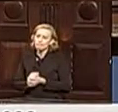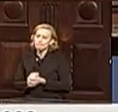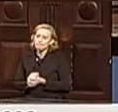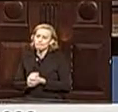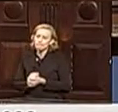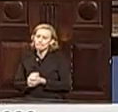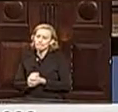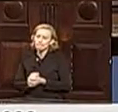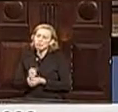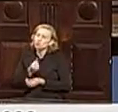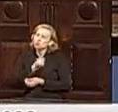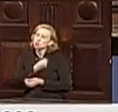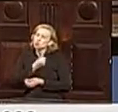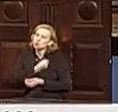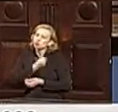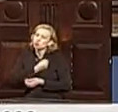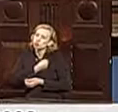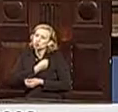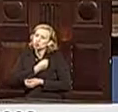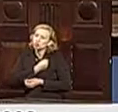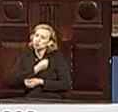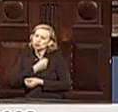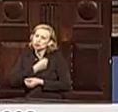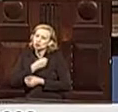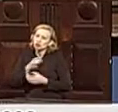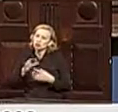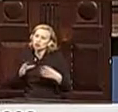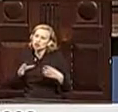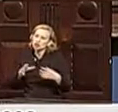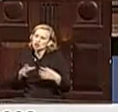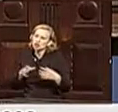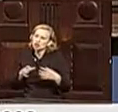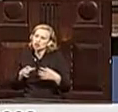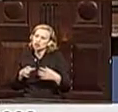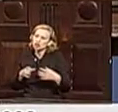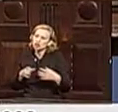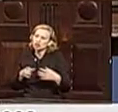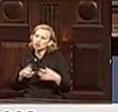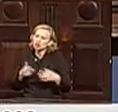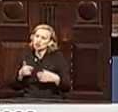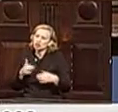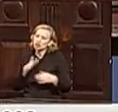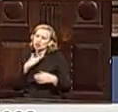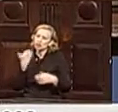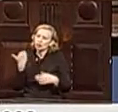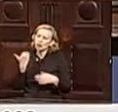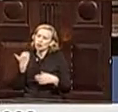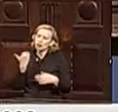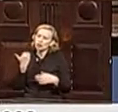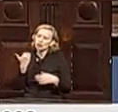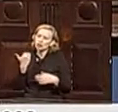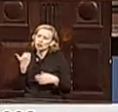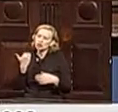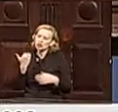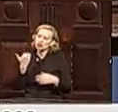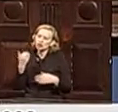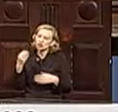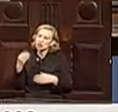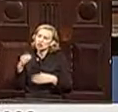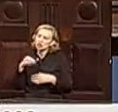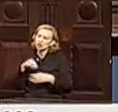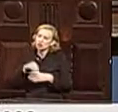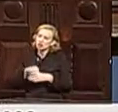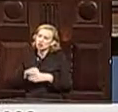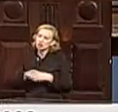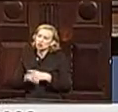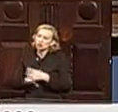o aumento excessivo do número de agressões, mortes e ferimentos no interior do Estado, em